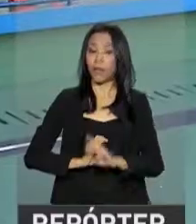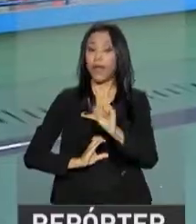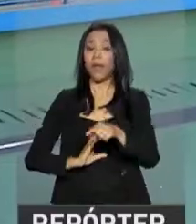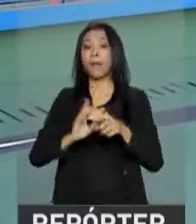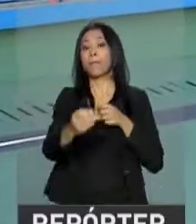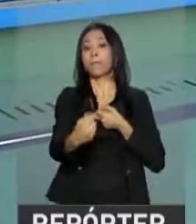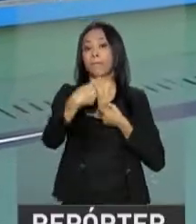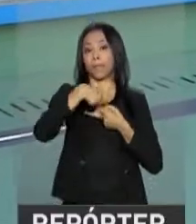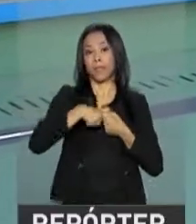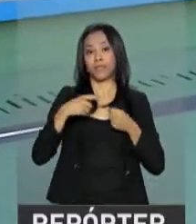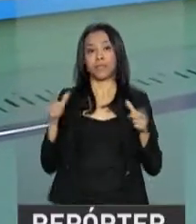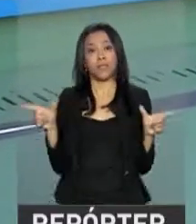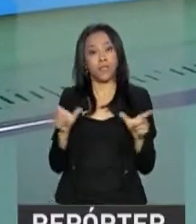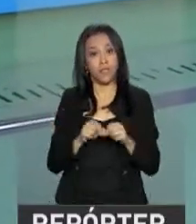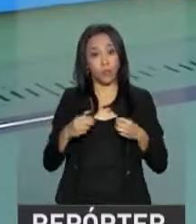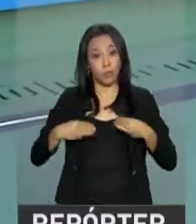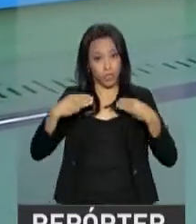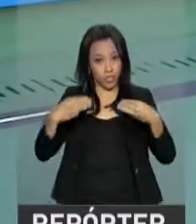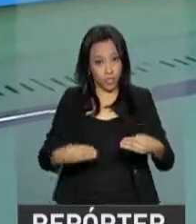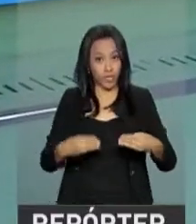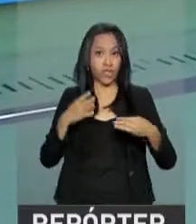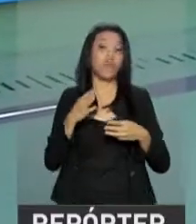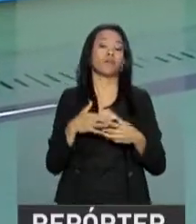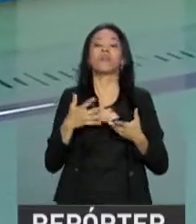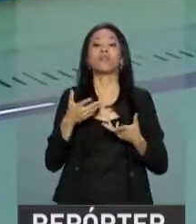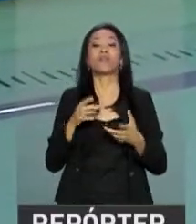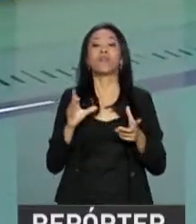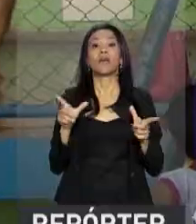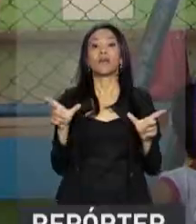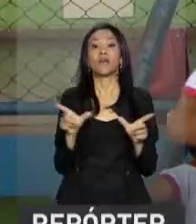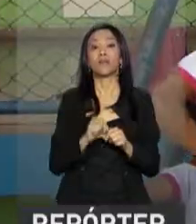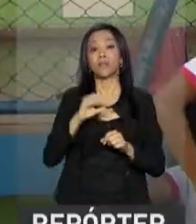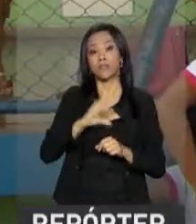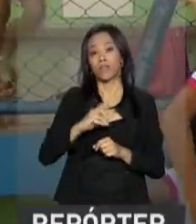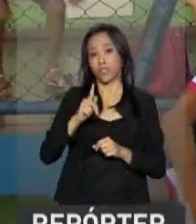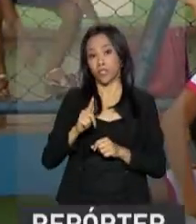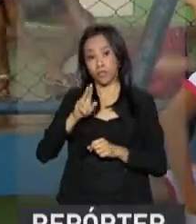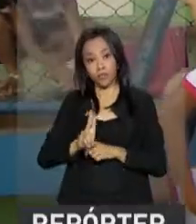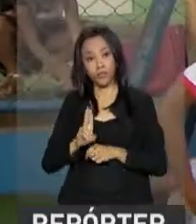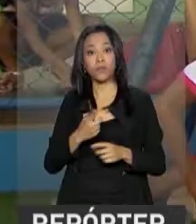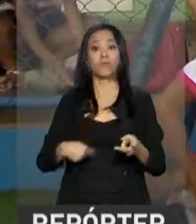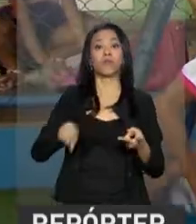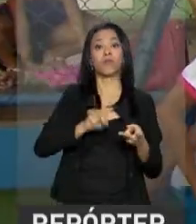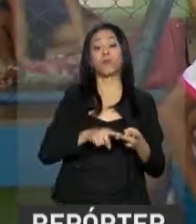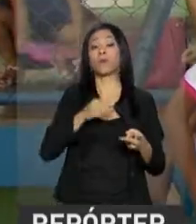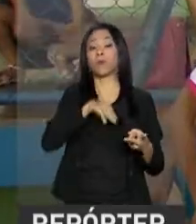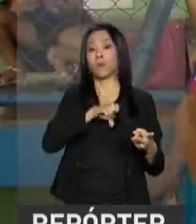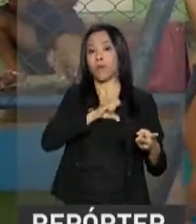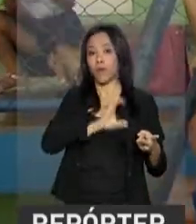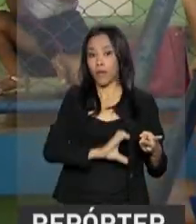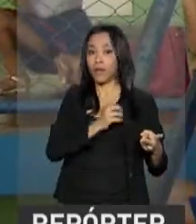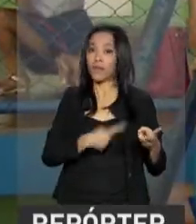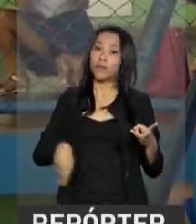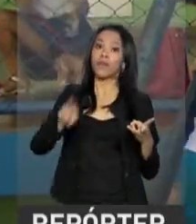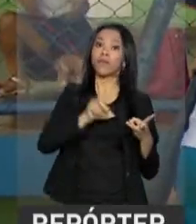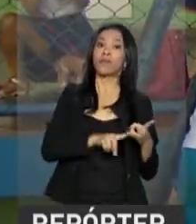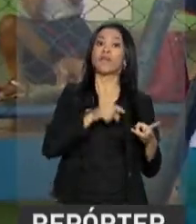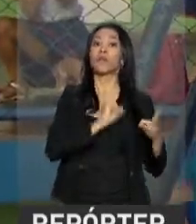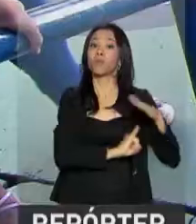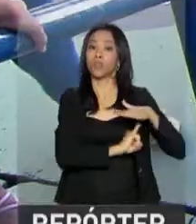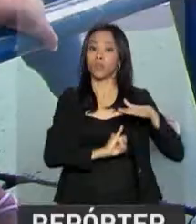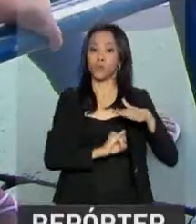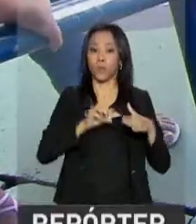entre o ministério da transparência e controladoria geral da união ministério da educação eo instituto maurício de